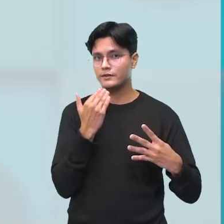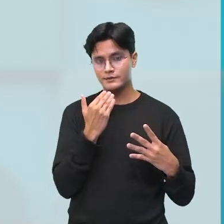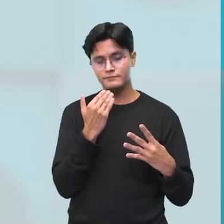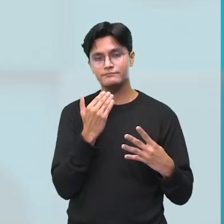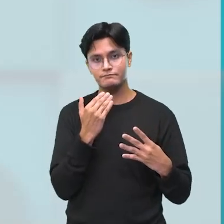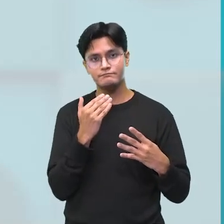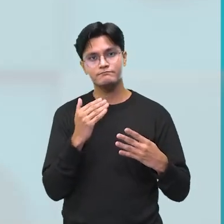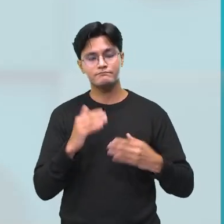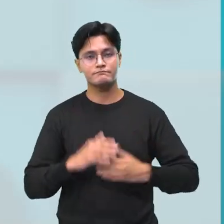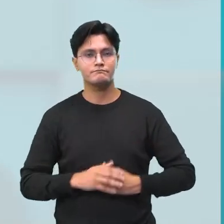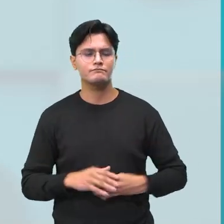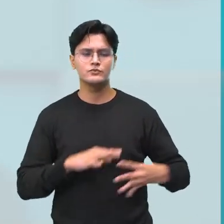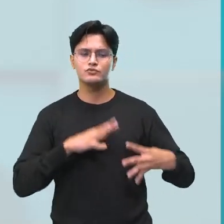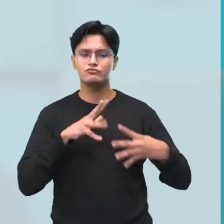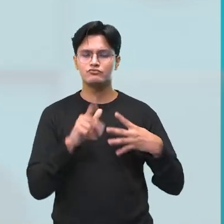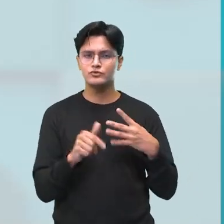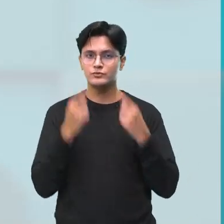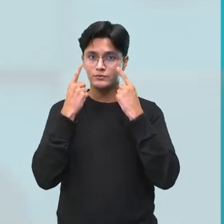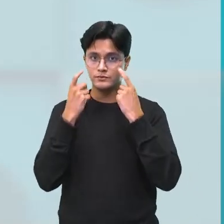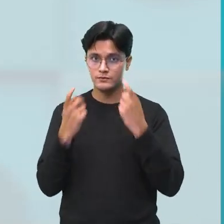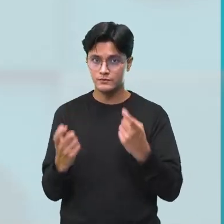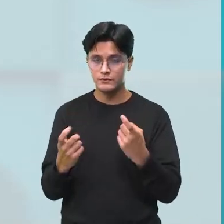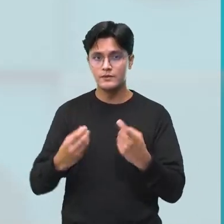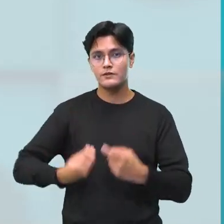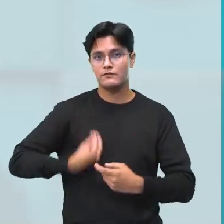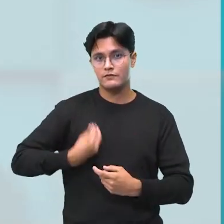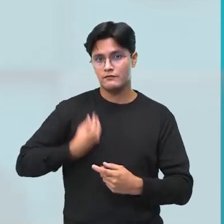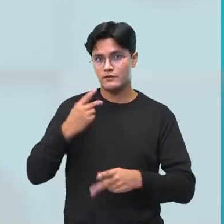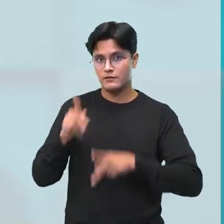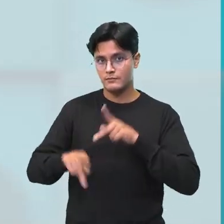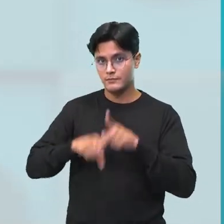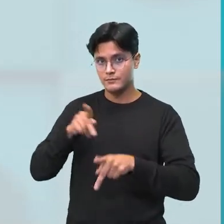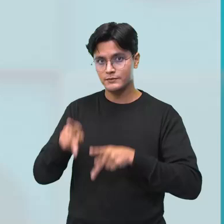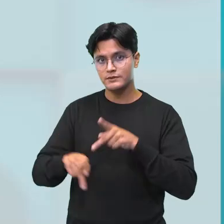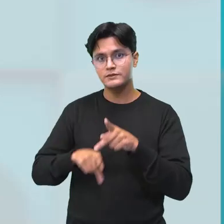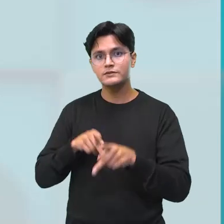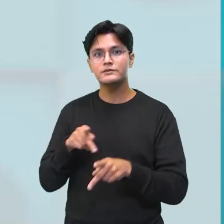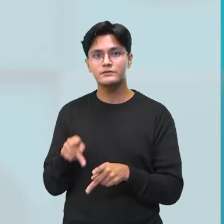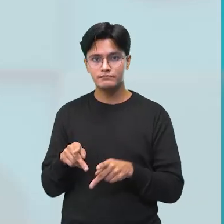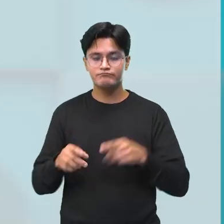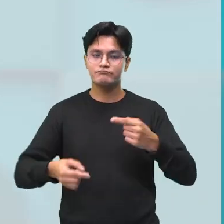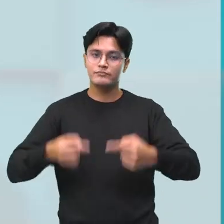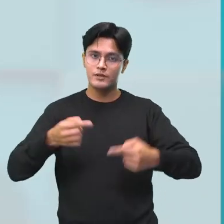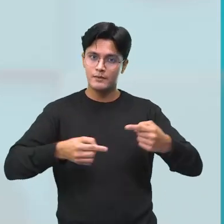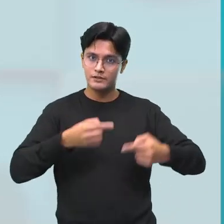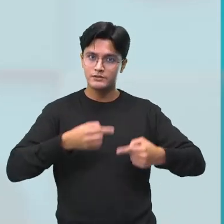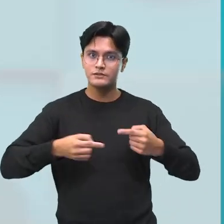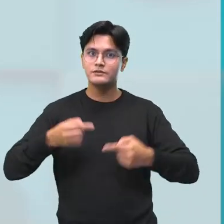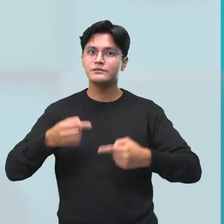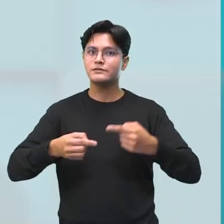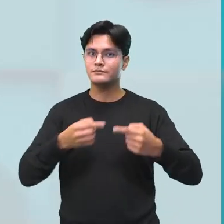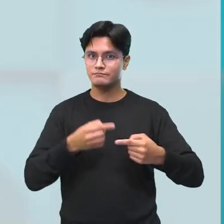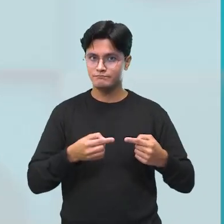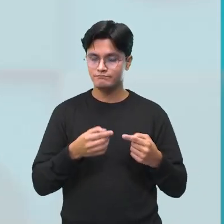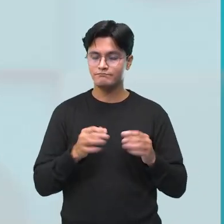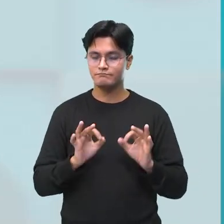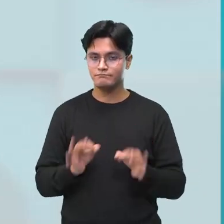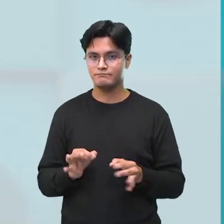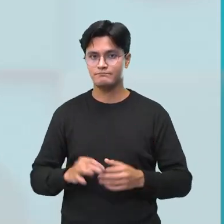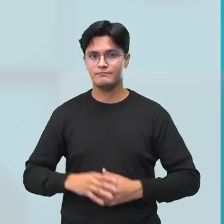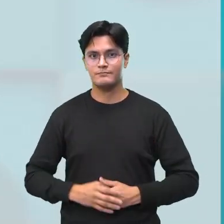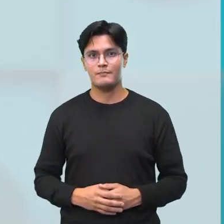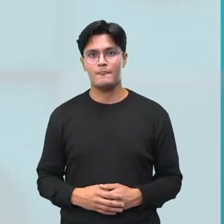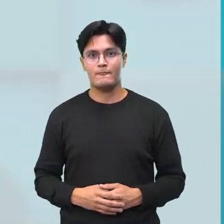enfim, tudo que é de interesse da população são colocado em pauta, né, para que haja essa